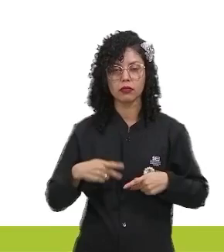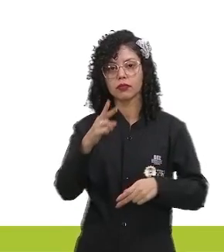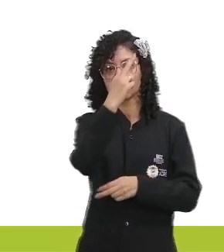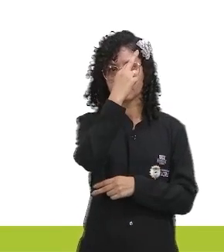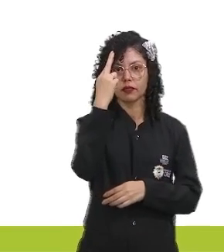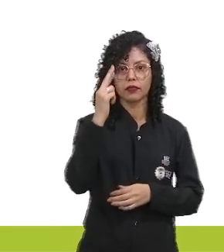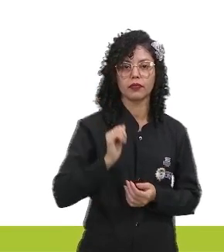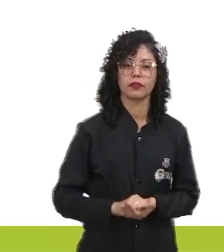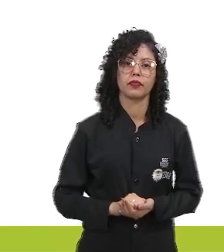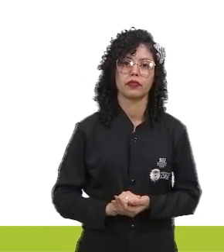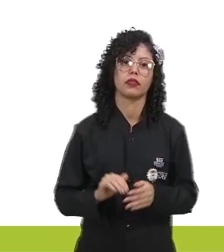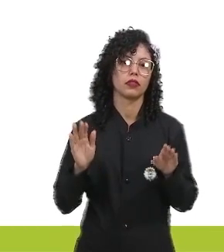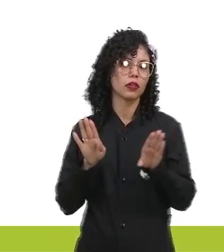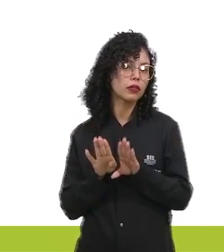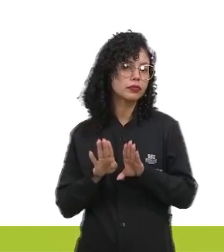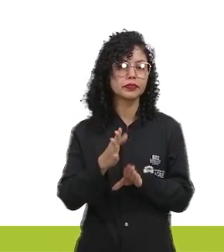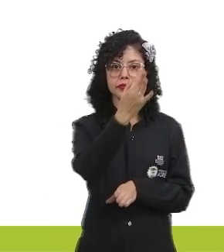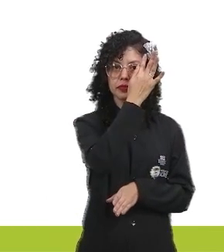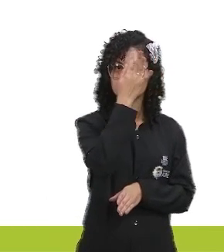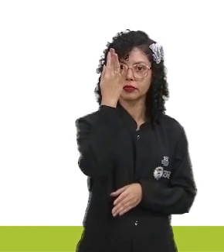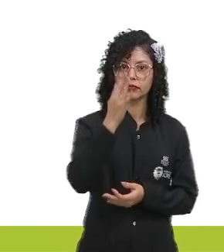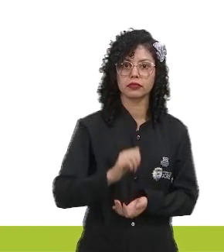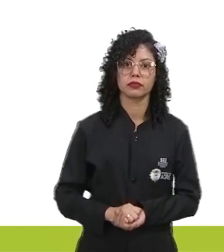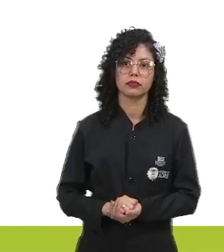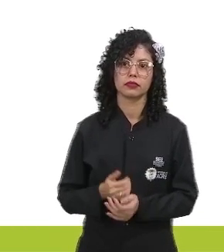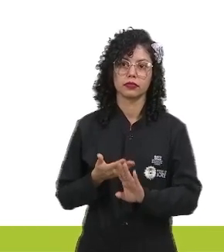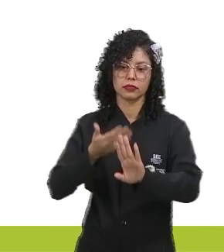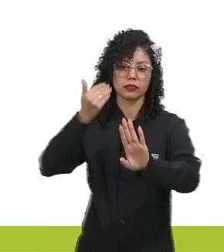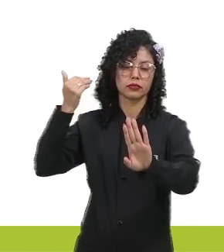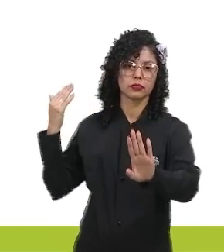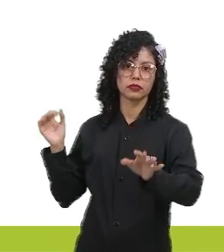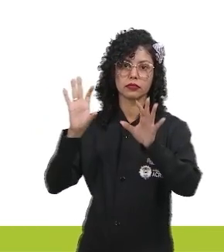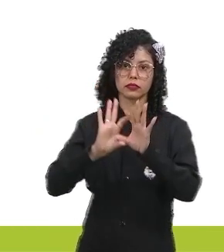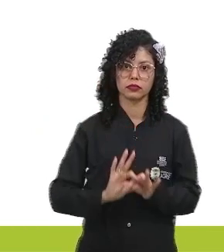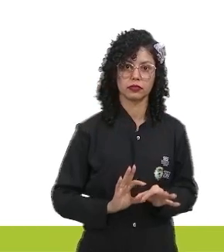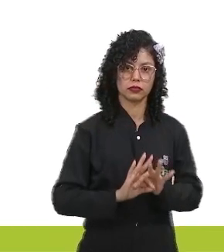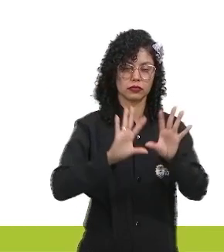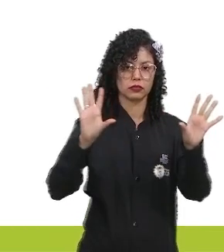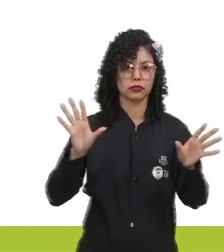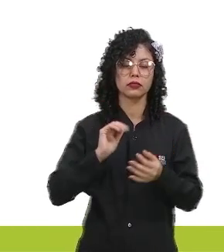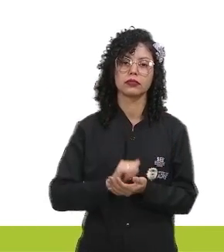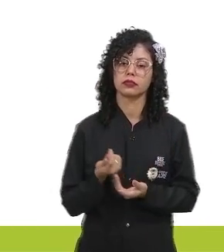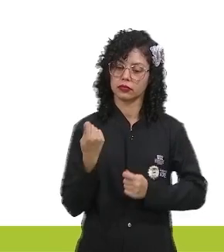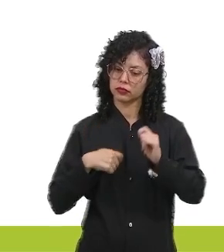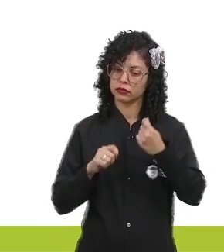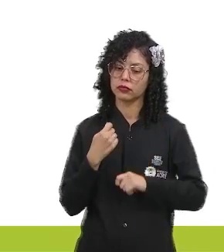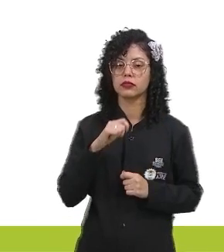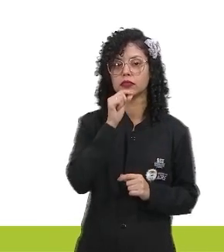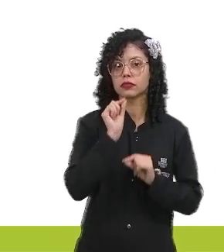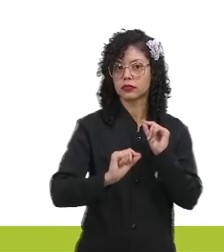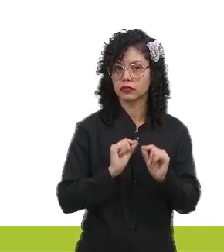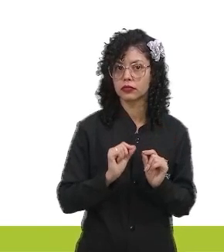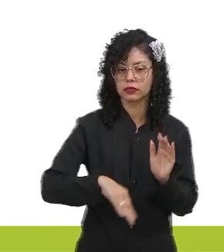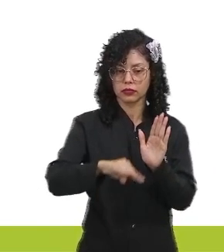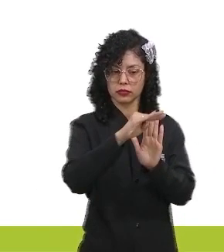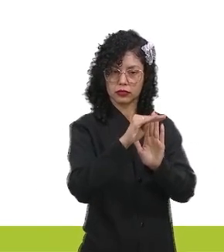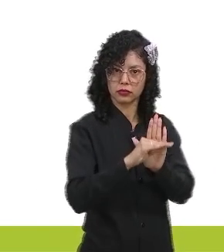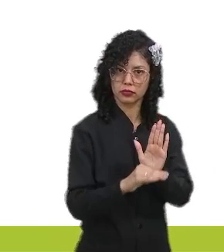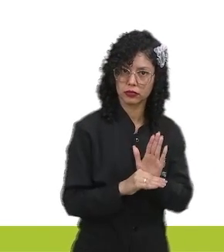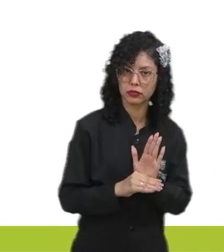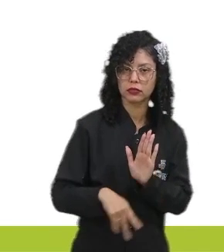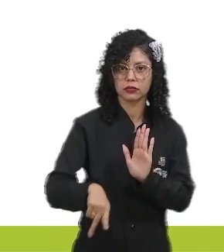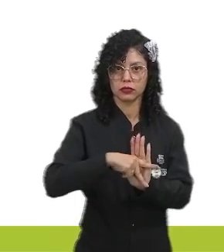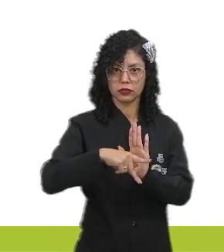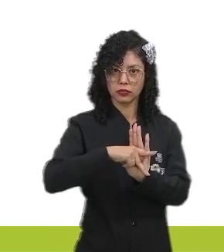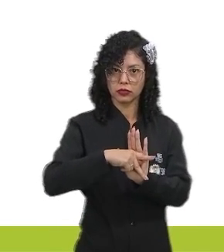história e também de filosofia, que à época o liberalismo econômico era o modelo vigente.